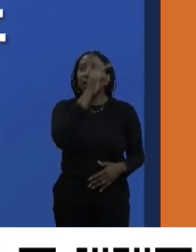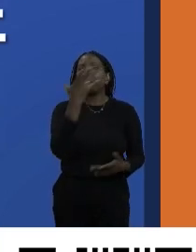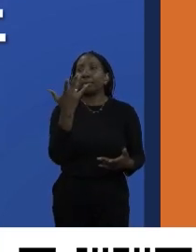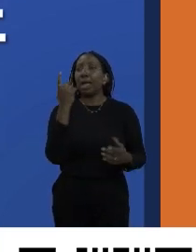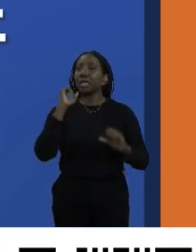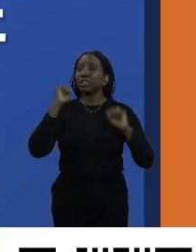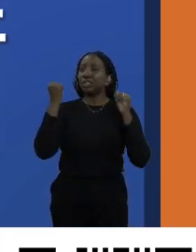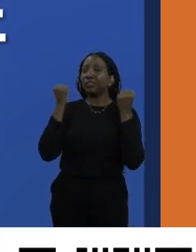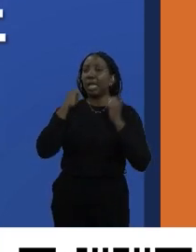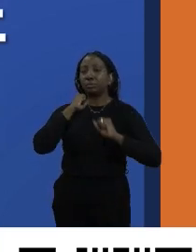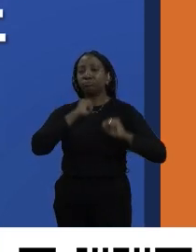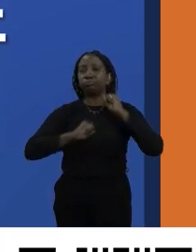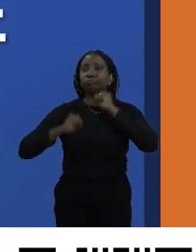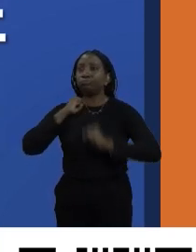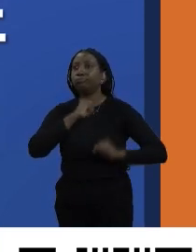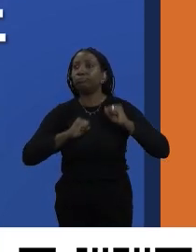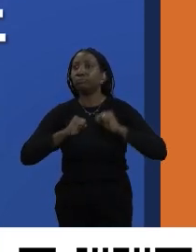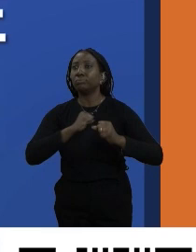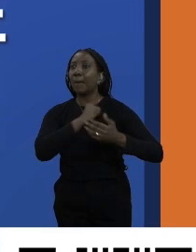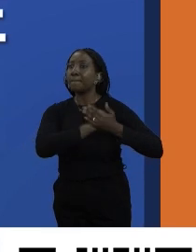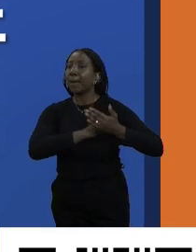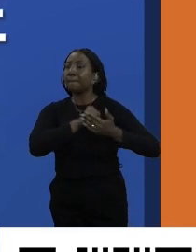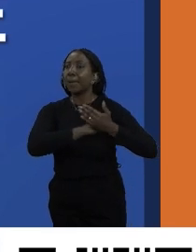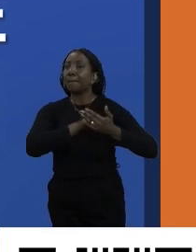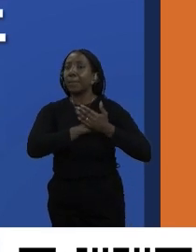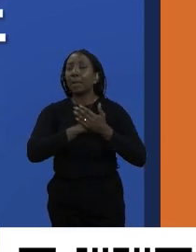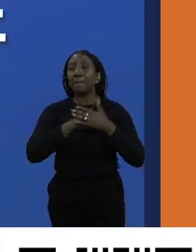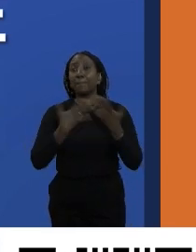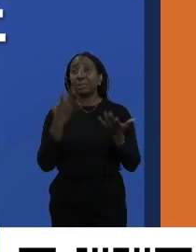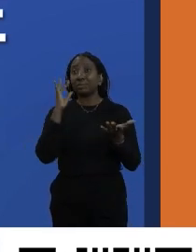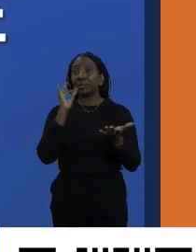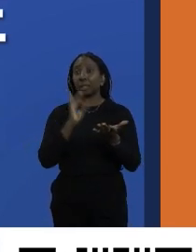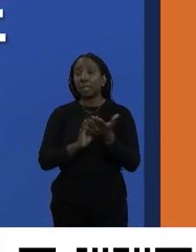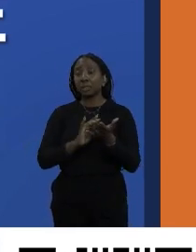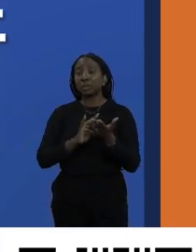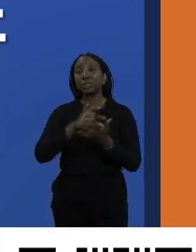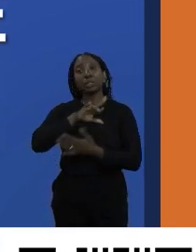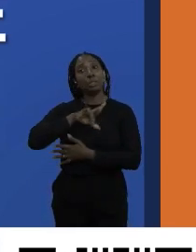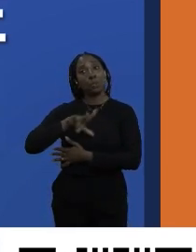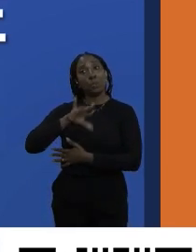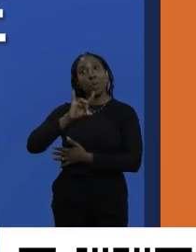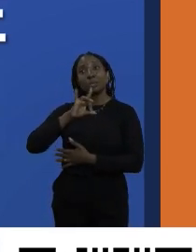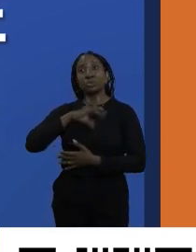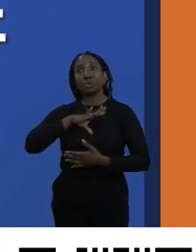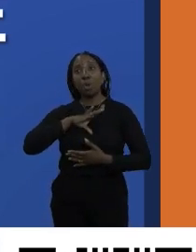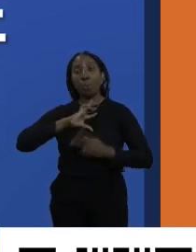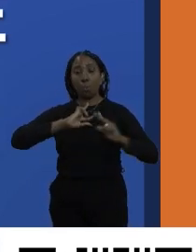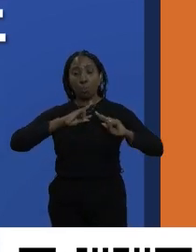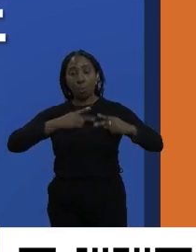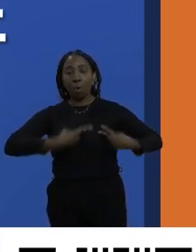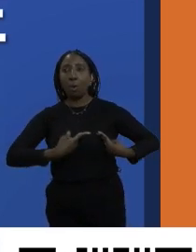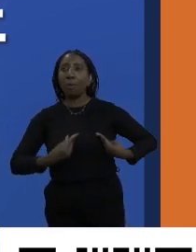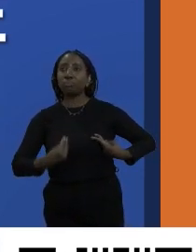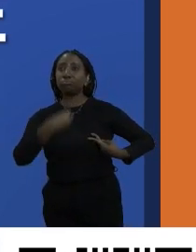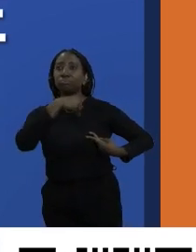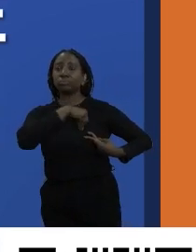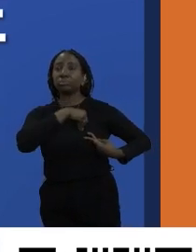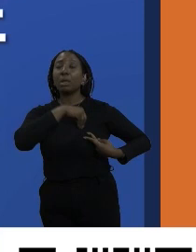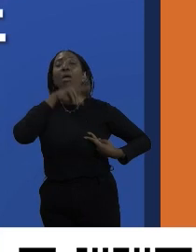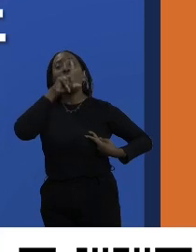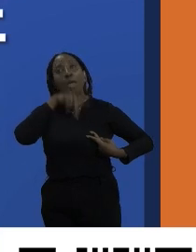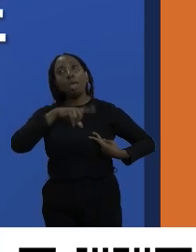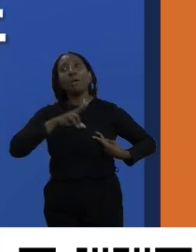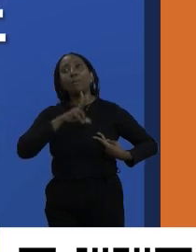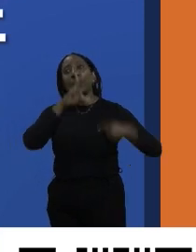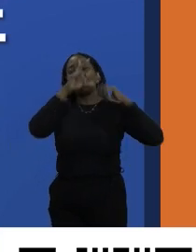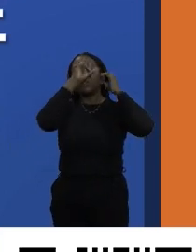óbvio. A gente percebe o nosso coração. Mas, gente, na boa, não é só um órgão mecânico, tá? É uma usina de força